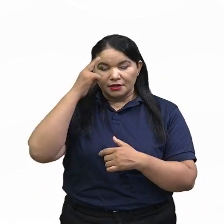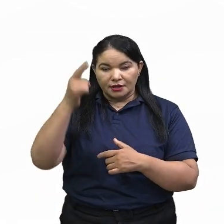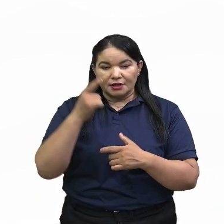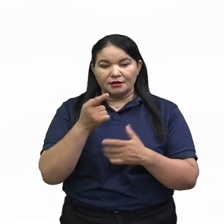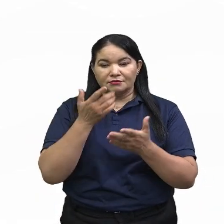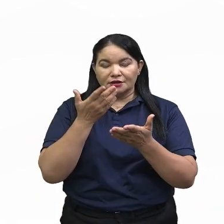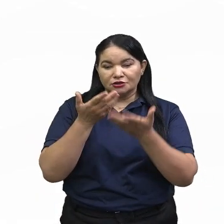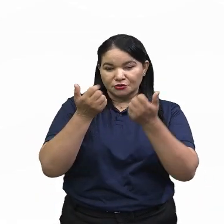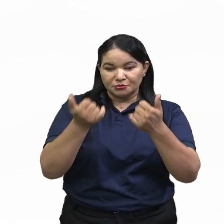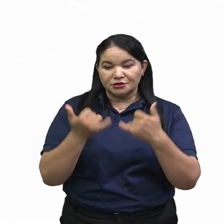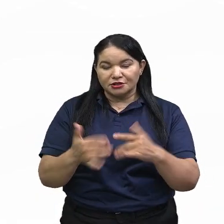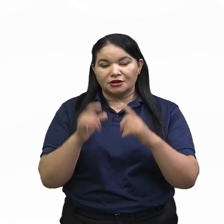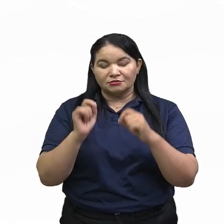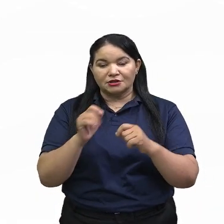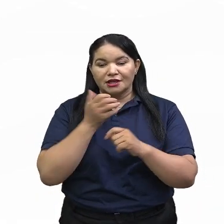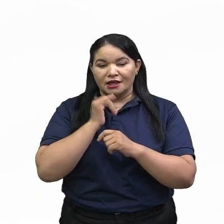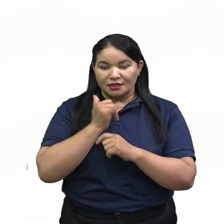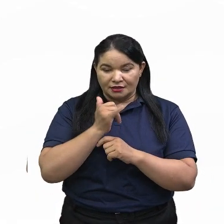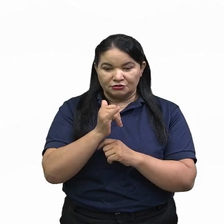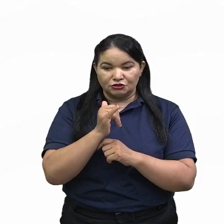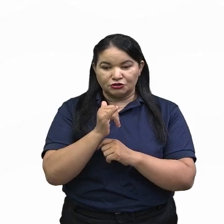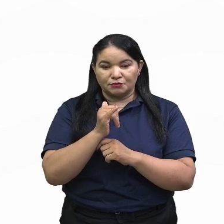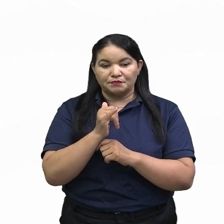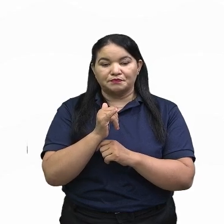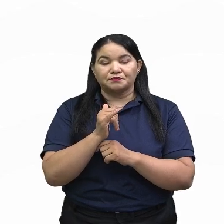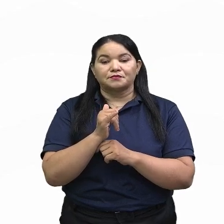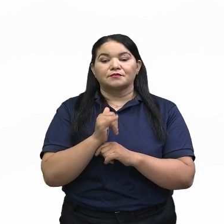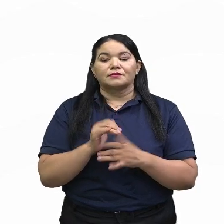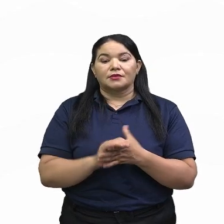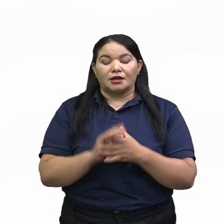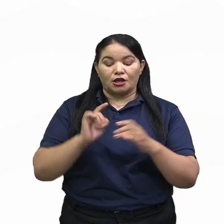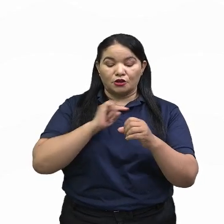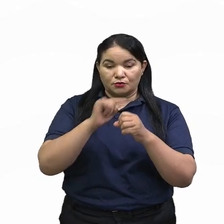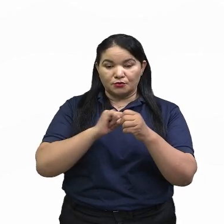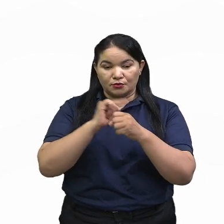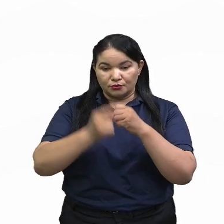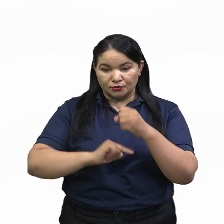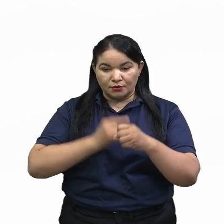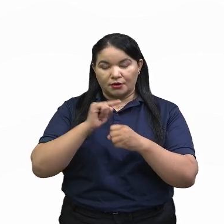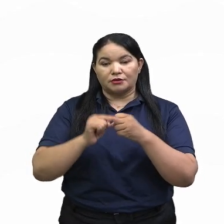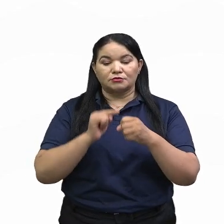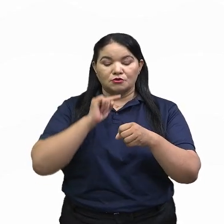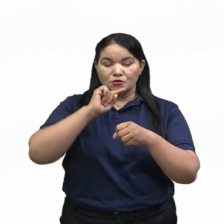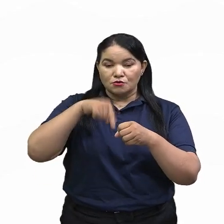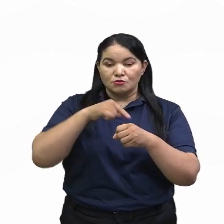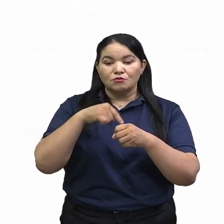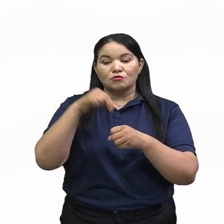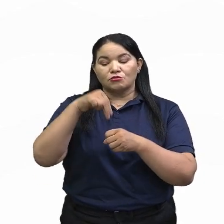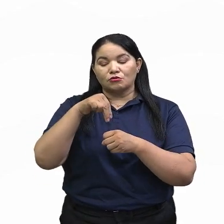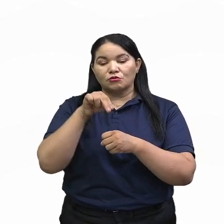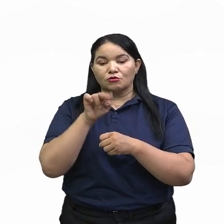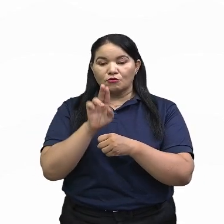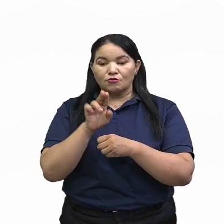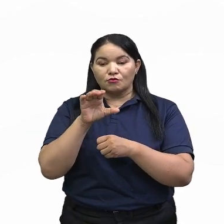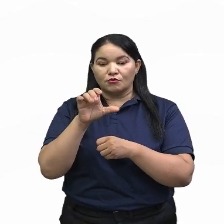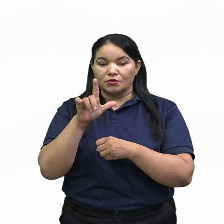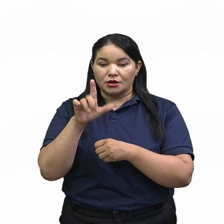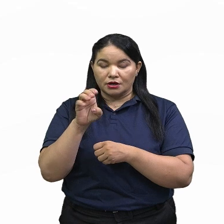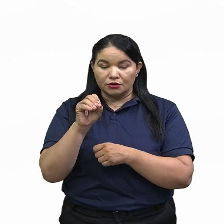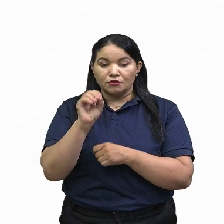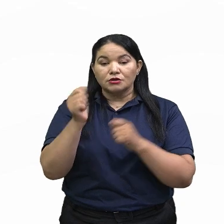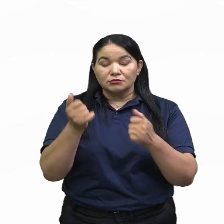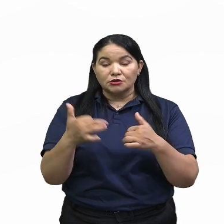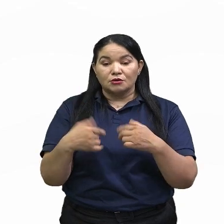energia nuclear, quando falamos dela, falamos aí de duas definições muito